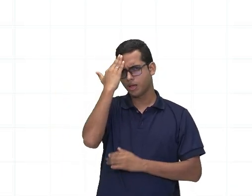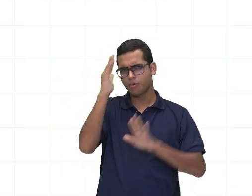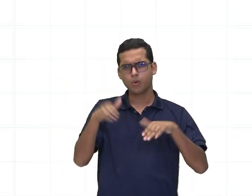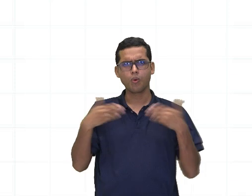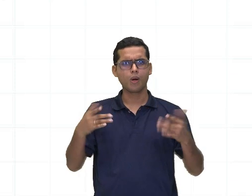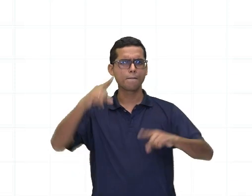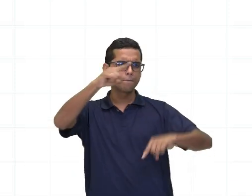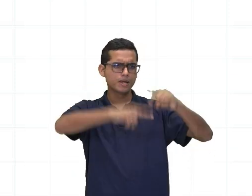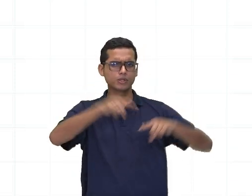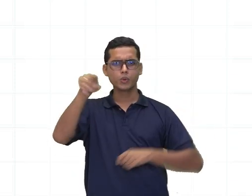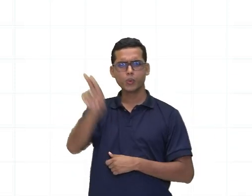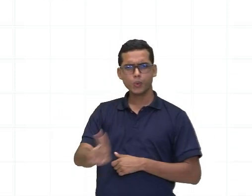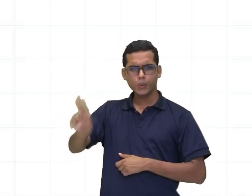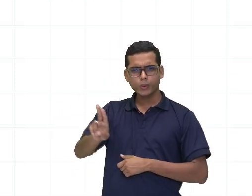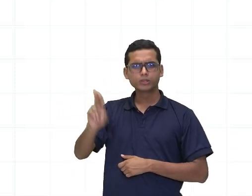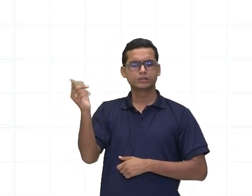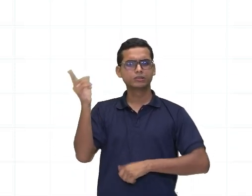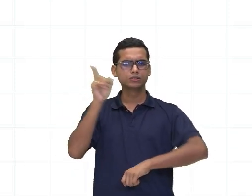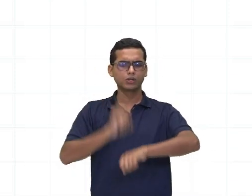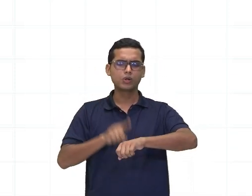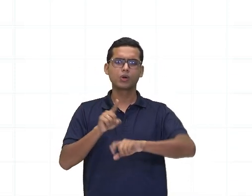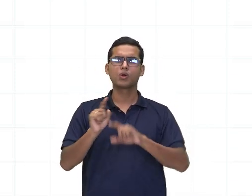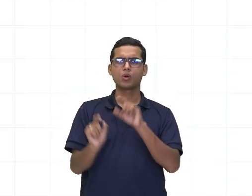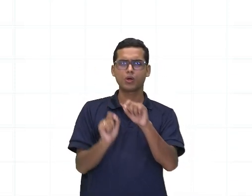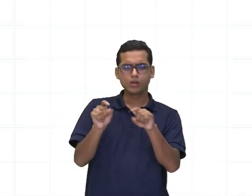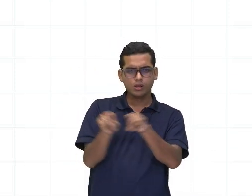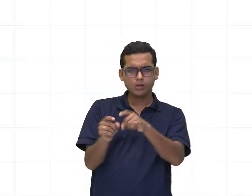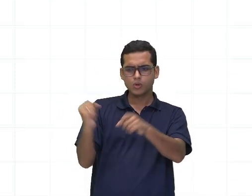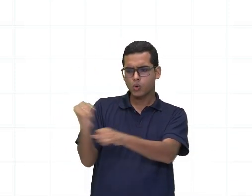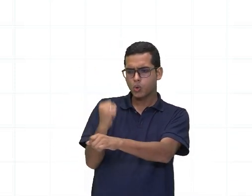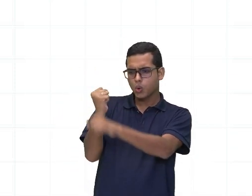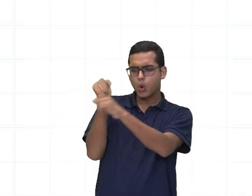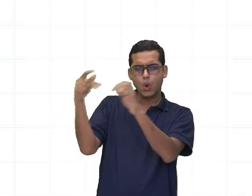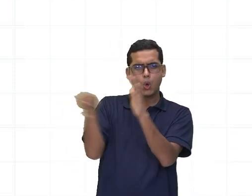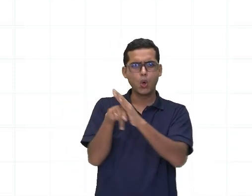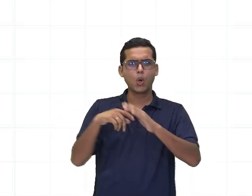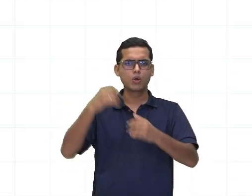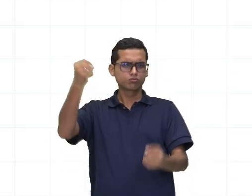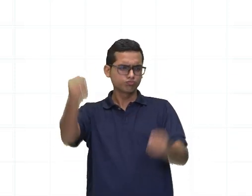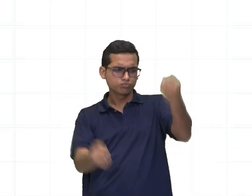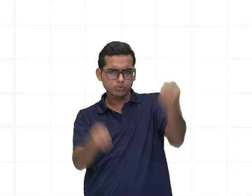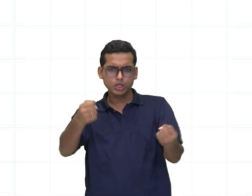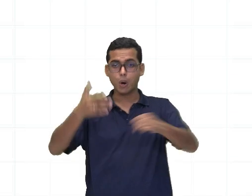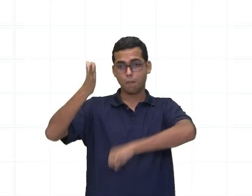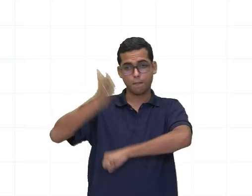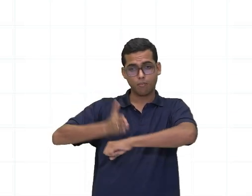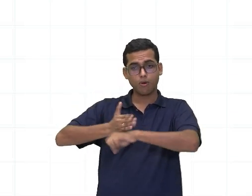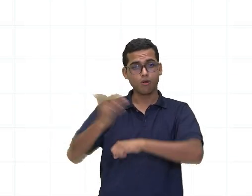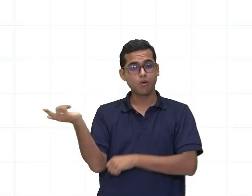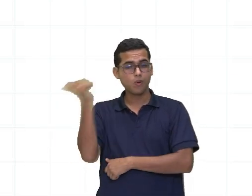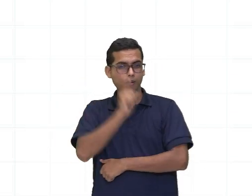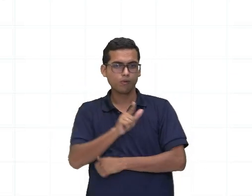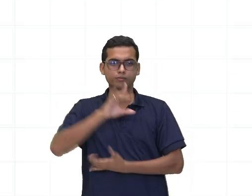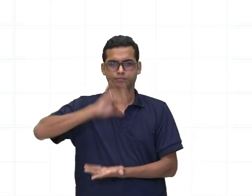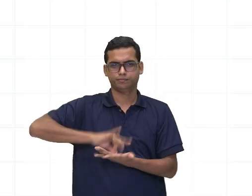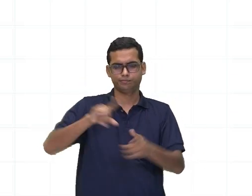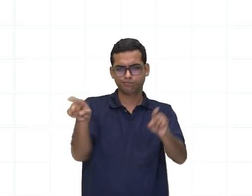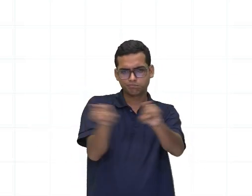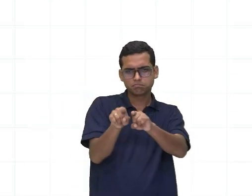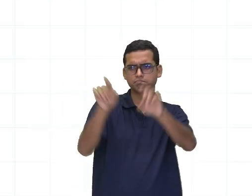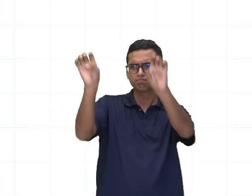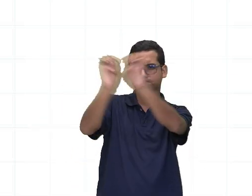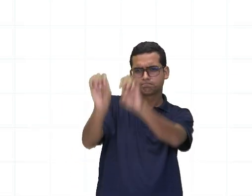materiais utilizar na construção de um automóvel moderno, certo? E